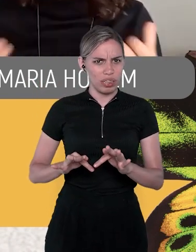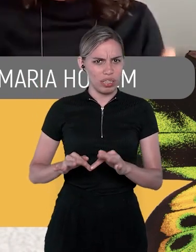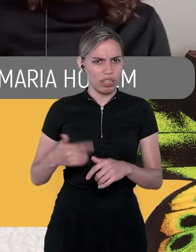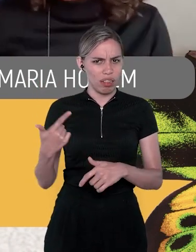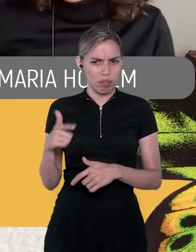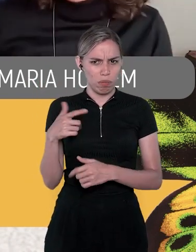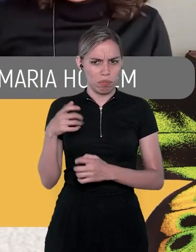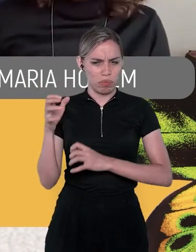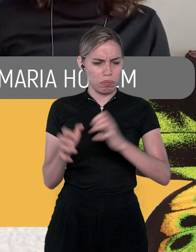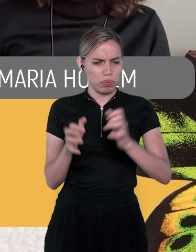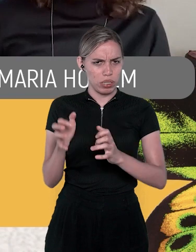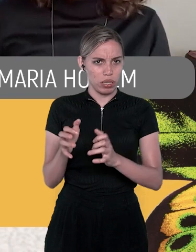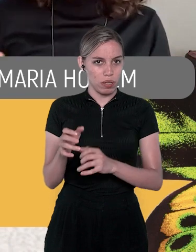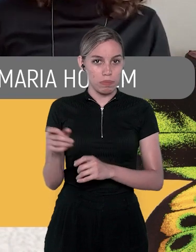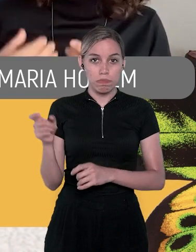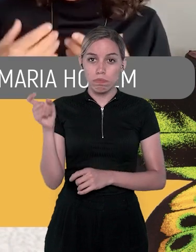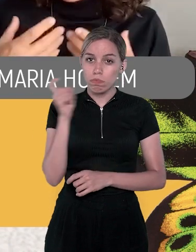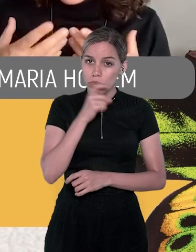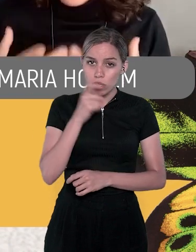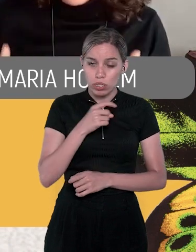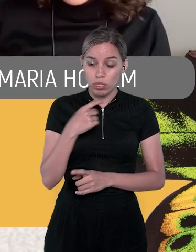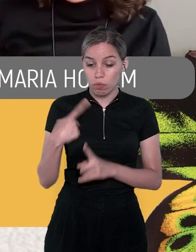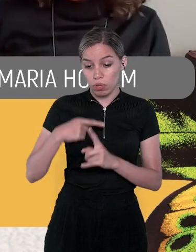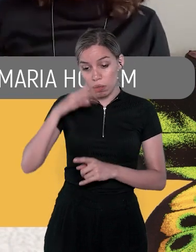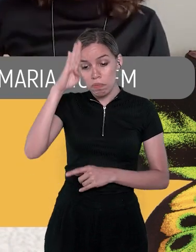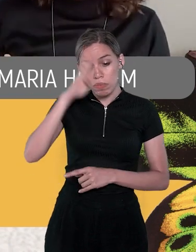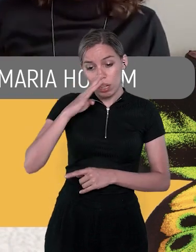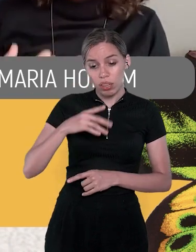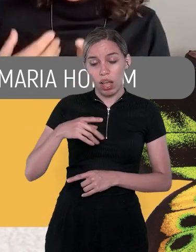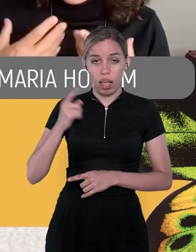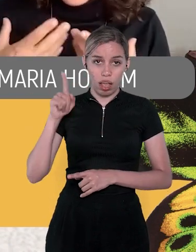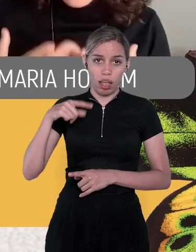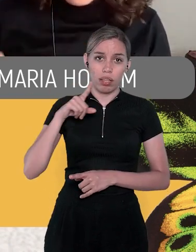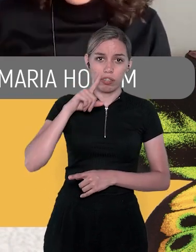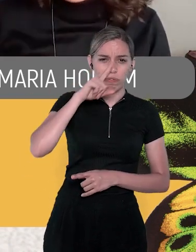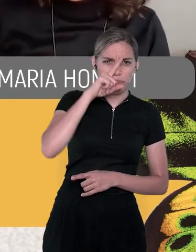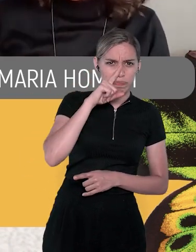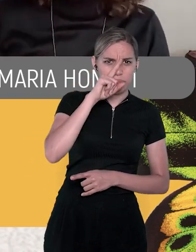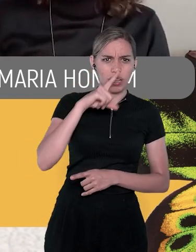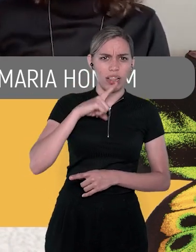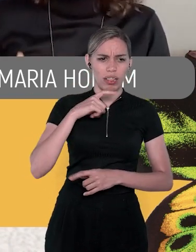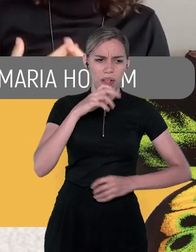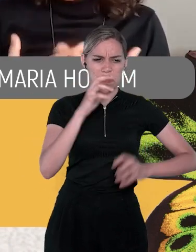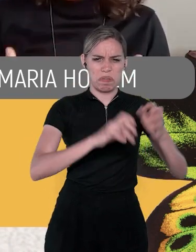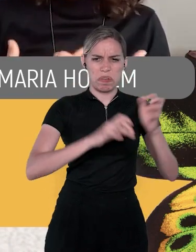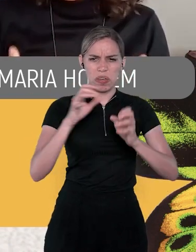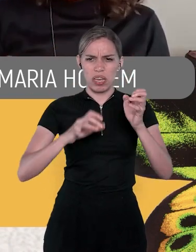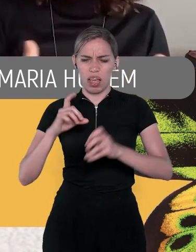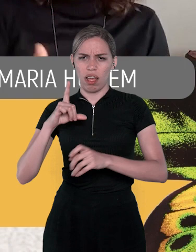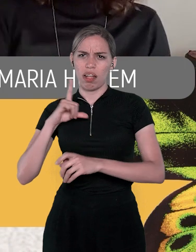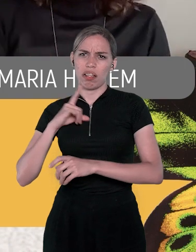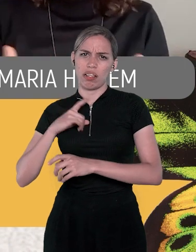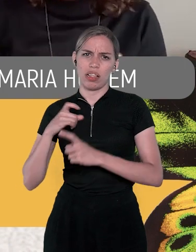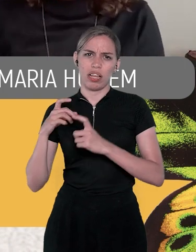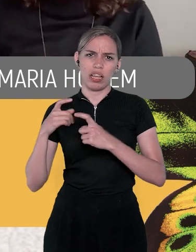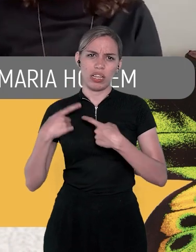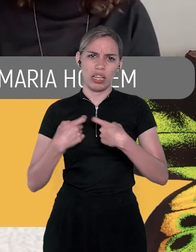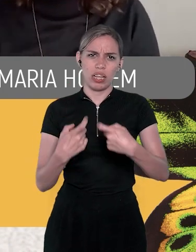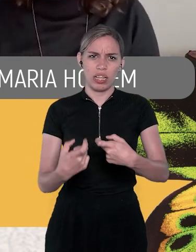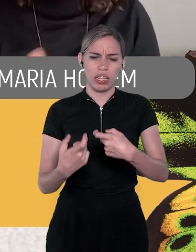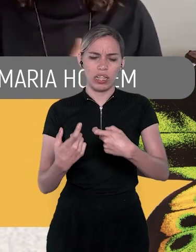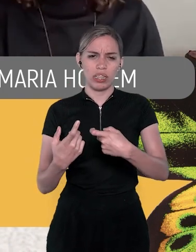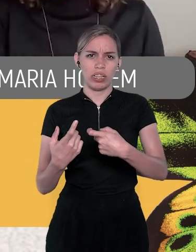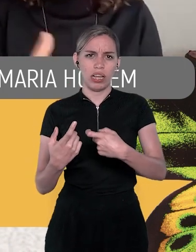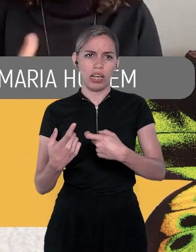É falso, porque o Brasil é pancadaria, é violento. Tem guerra civil em curso